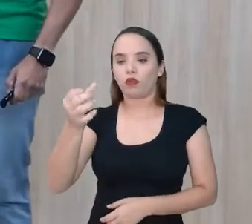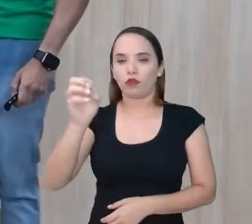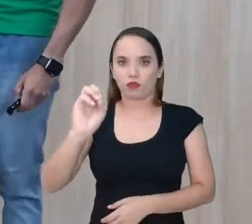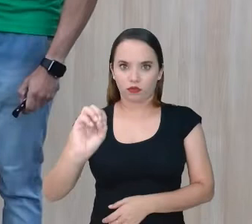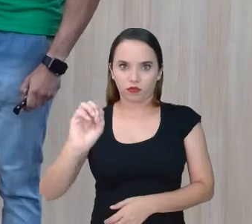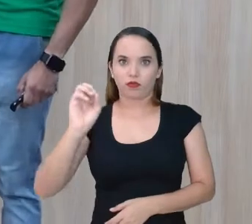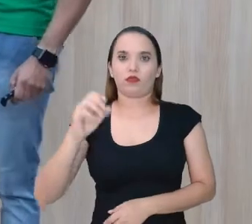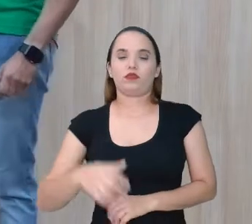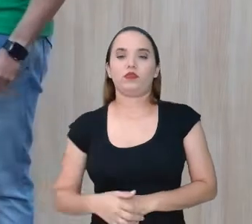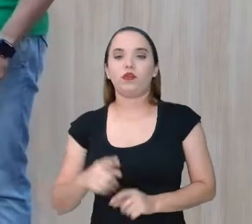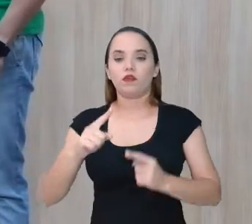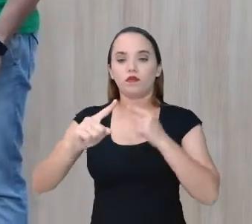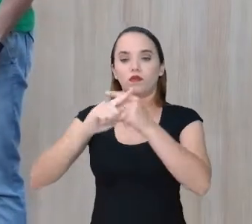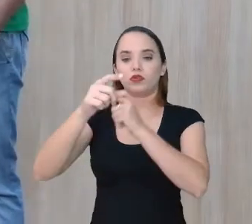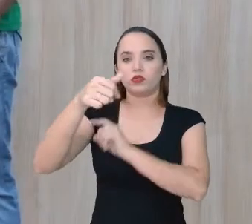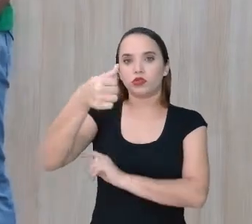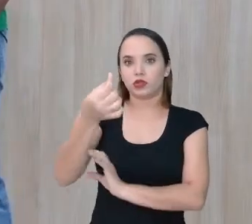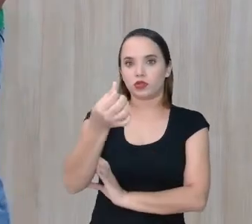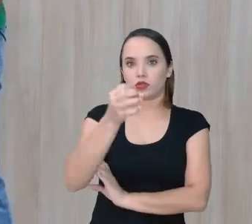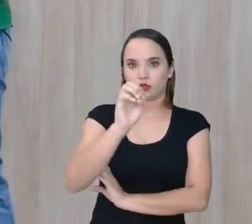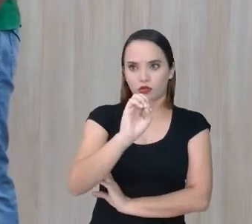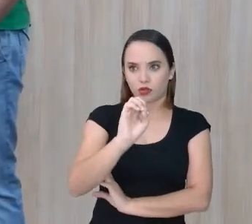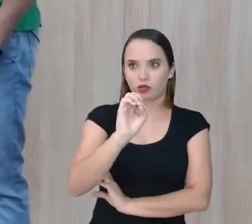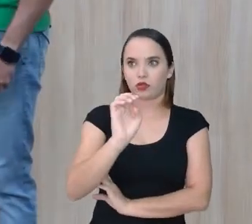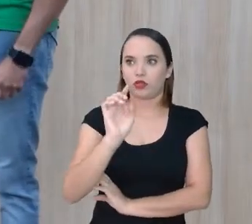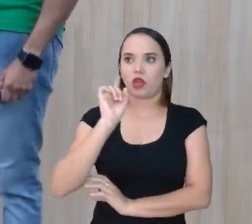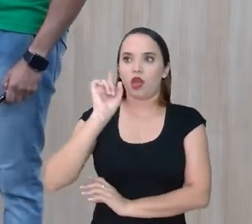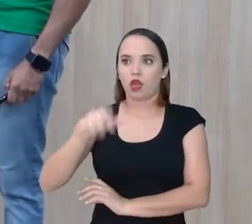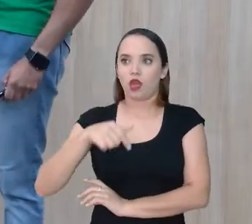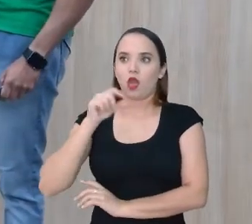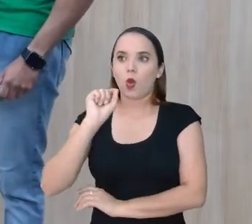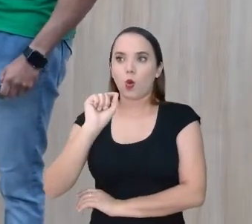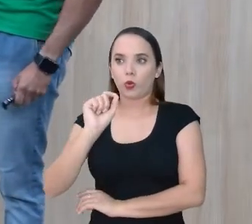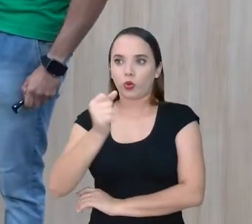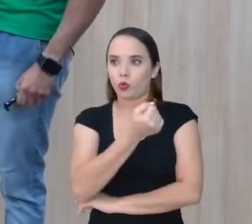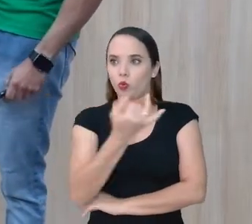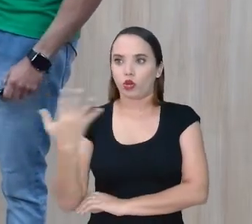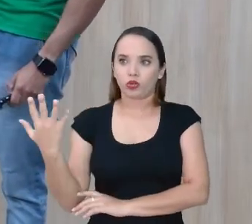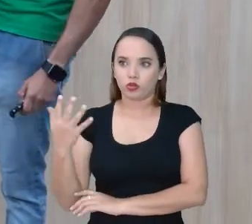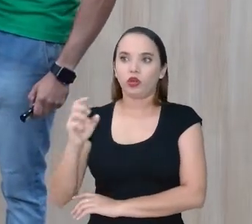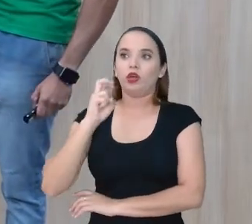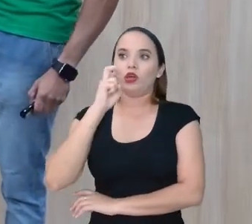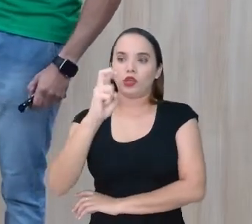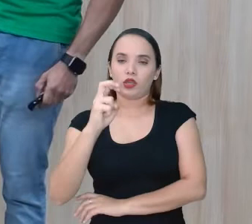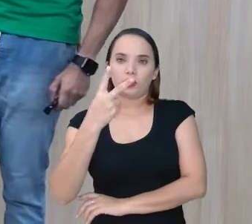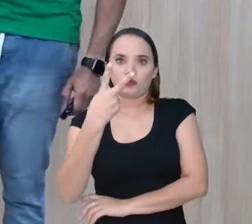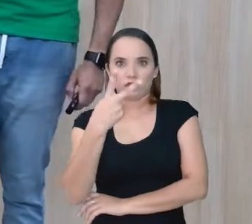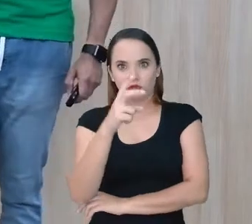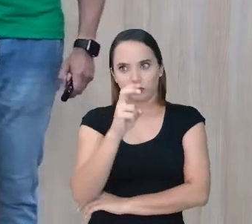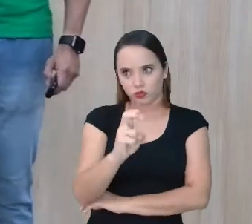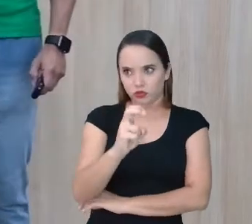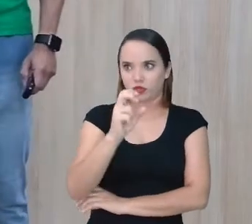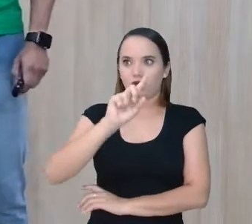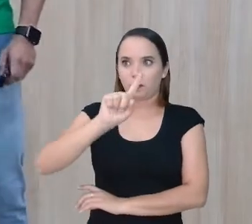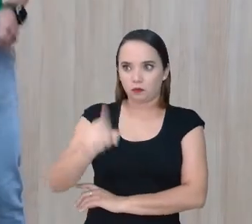8.760 vezes 60, certo? Isso aí vai ser igual a